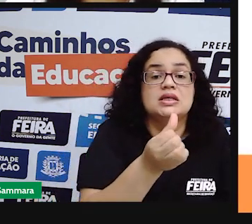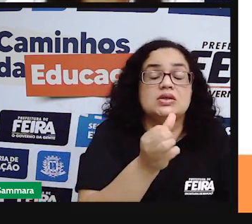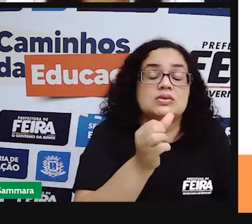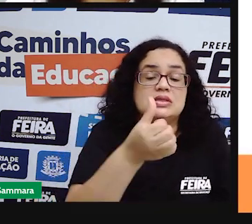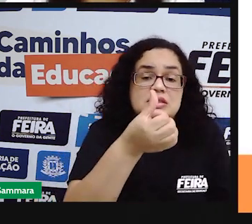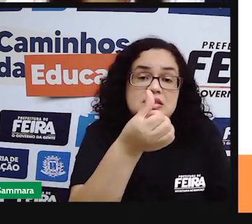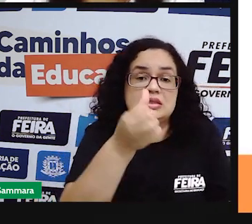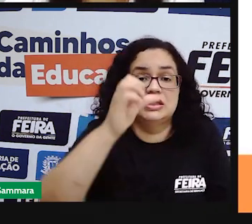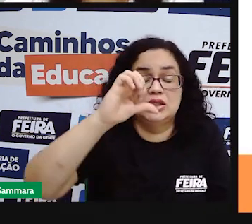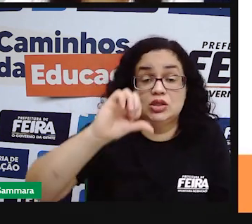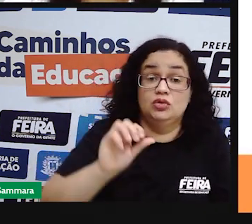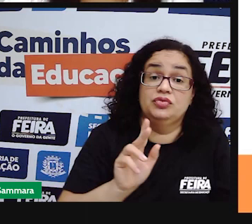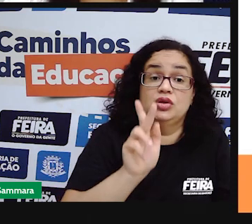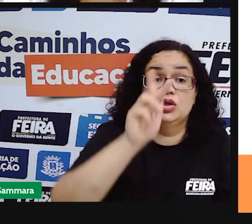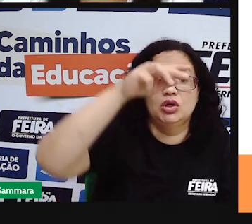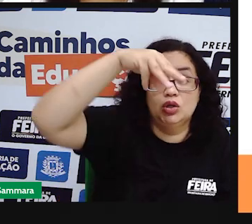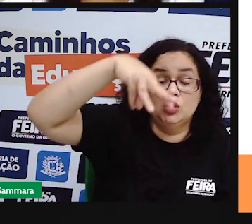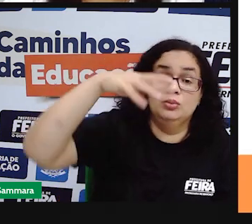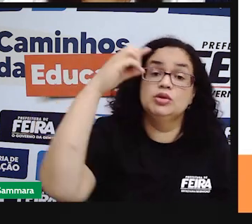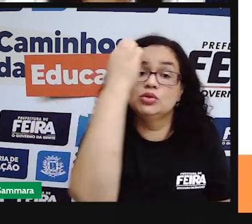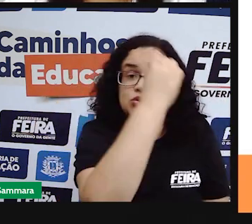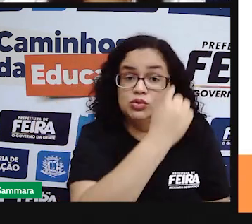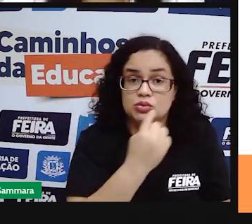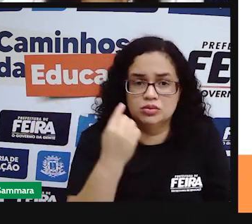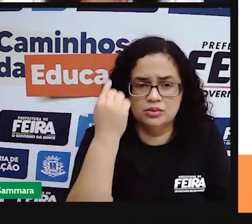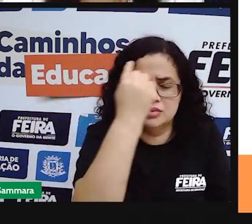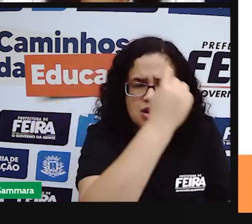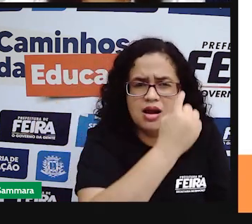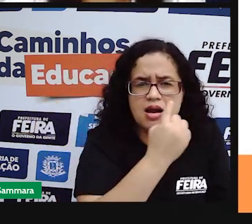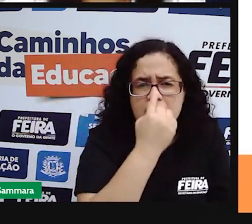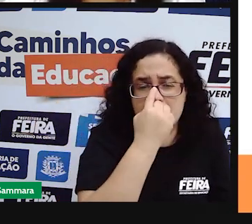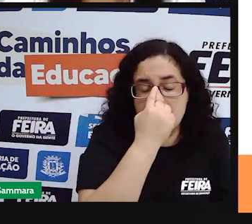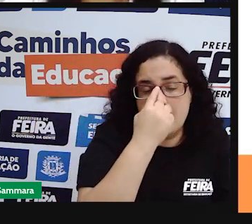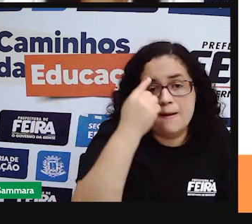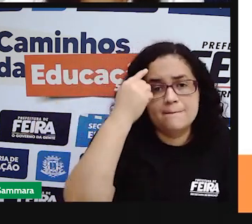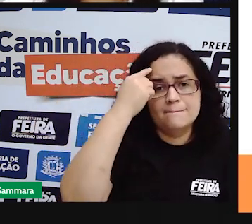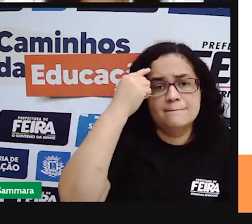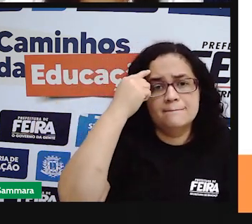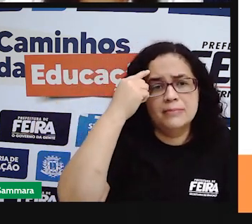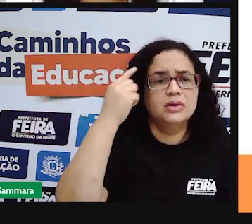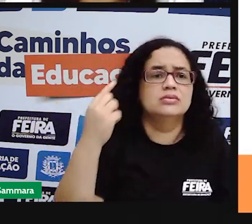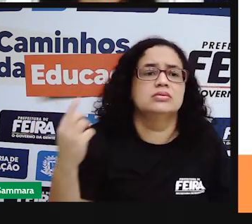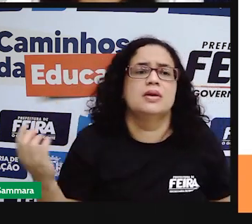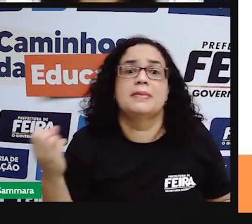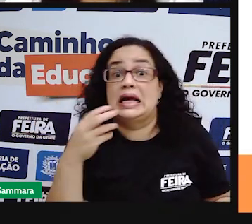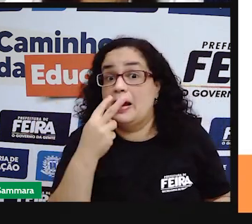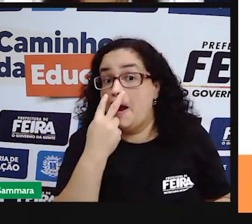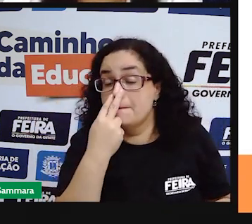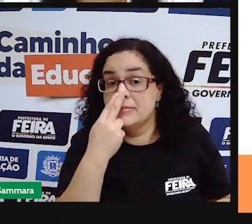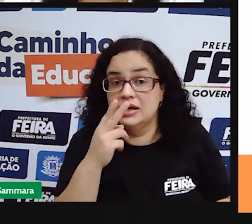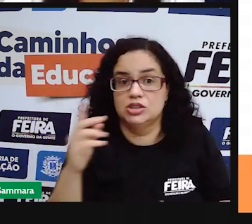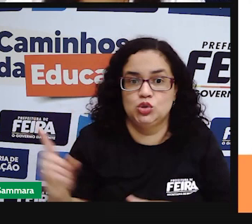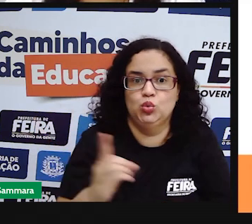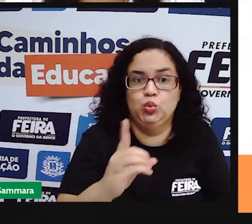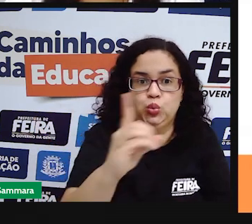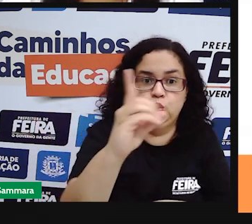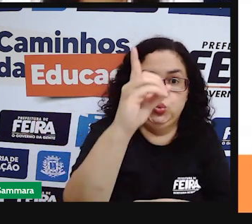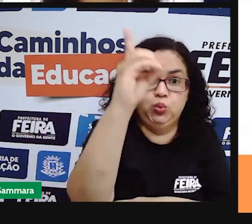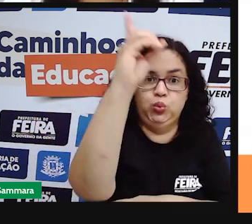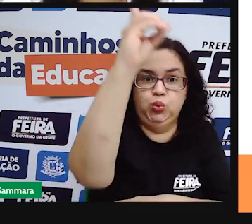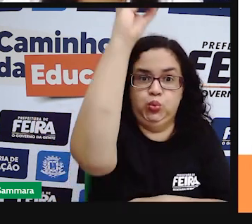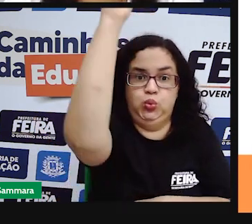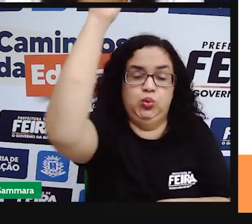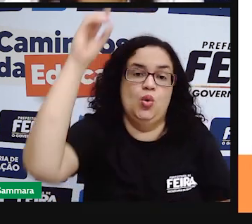1.669 km por hora. Aí, se a gente imagina um carro correndo, um foguete, né? Correndo